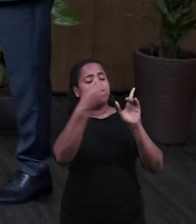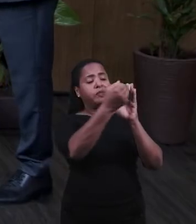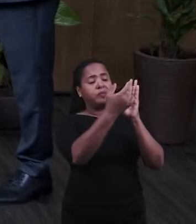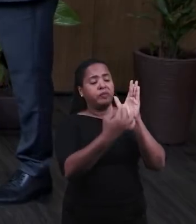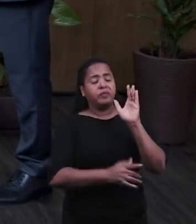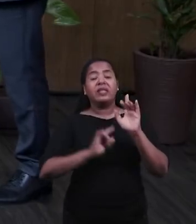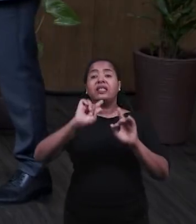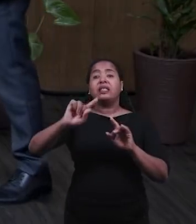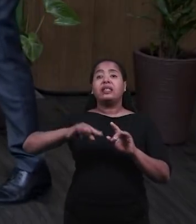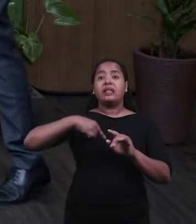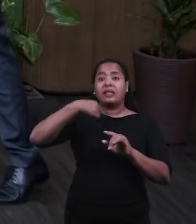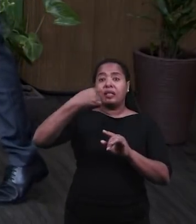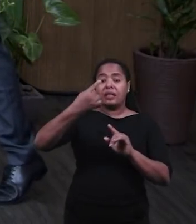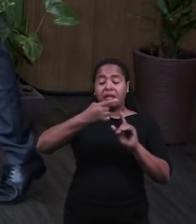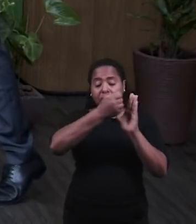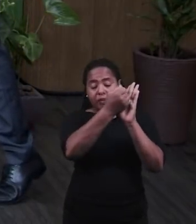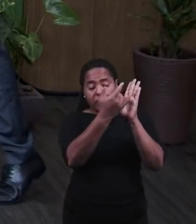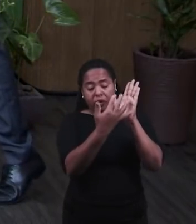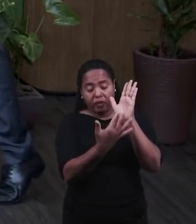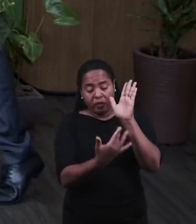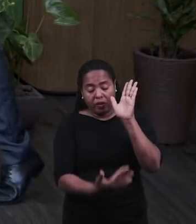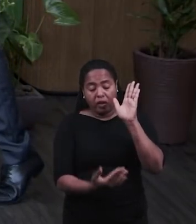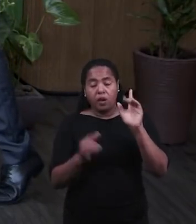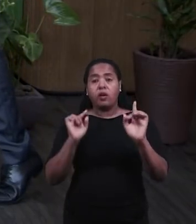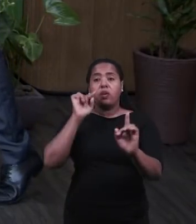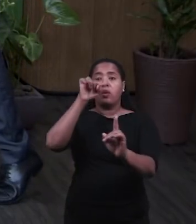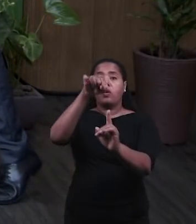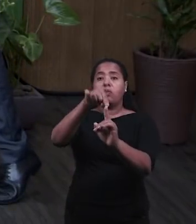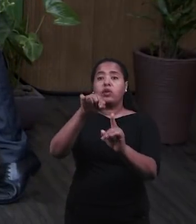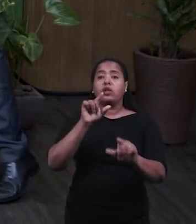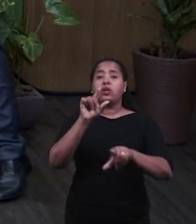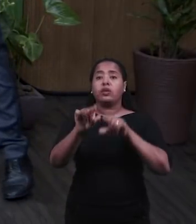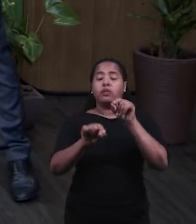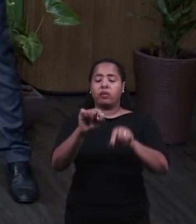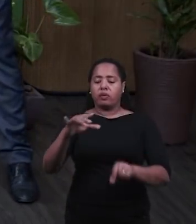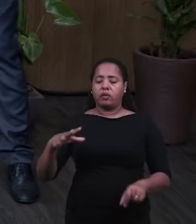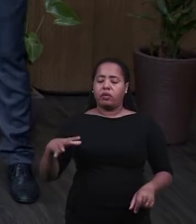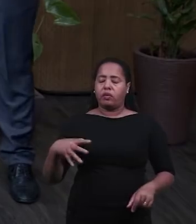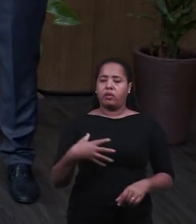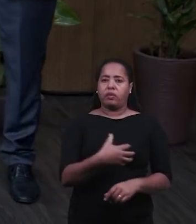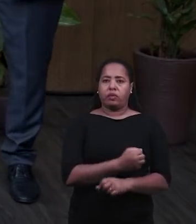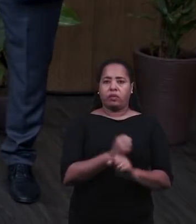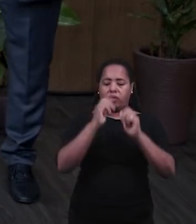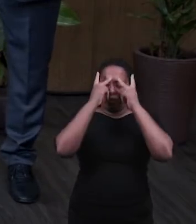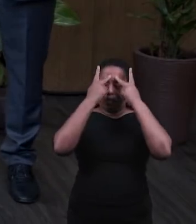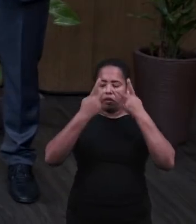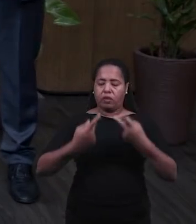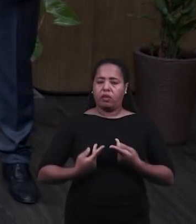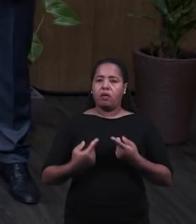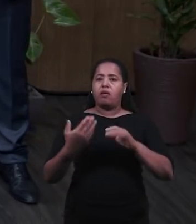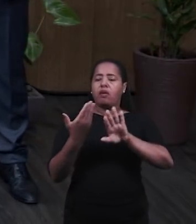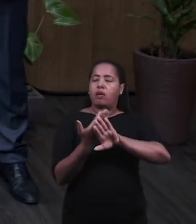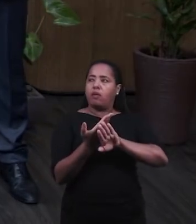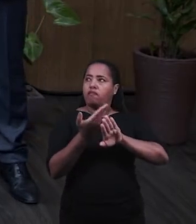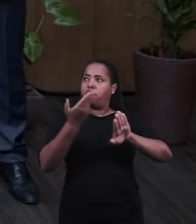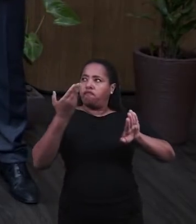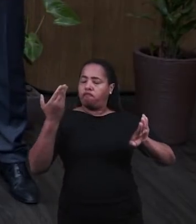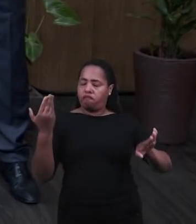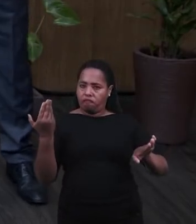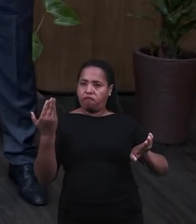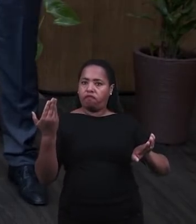do Espírito Santo, que é salvar, buscar o homem que estava afastado